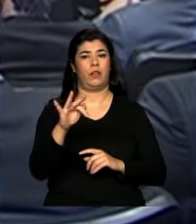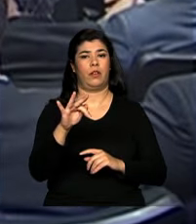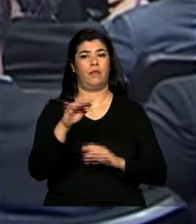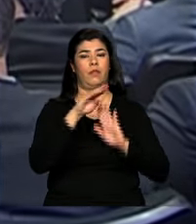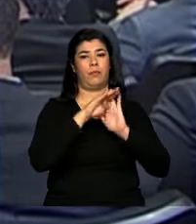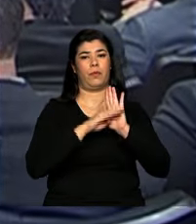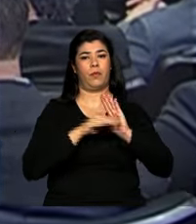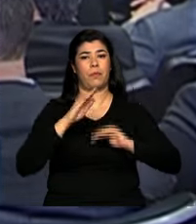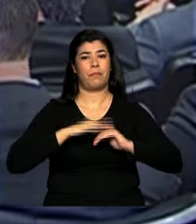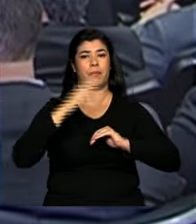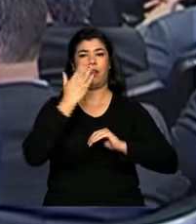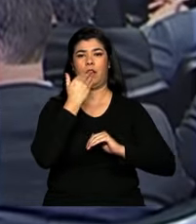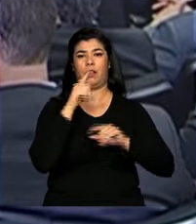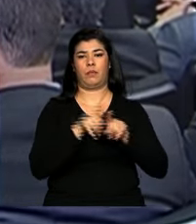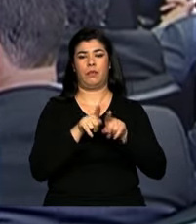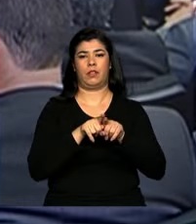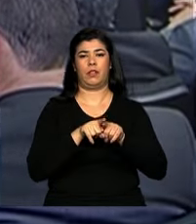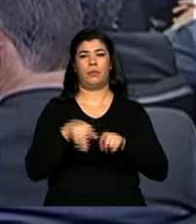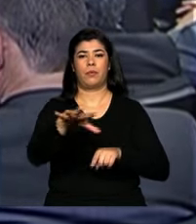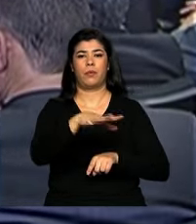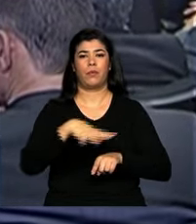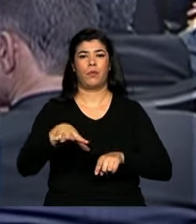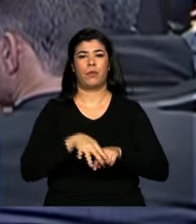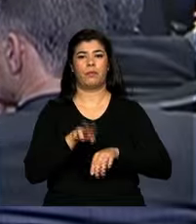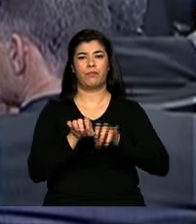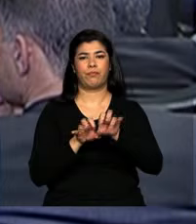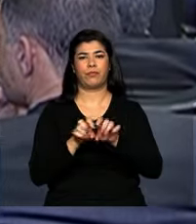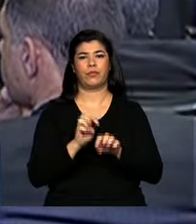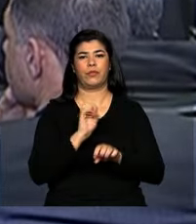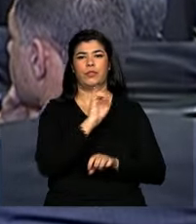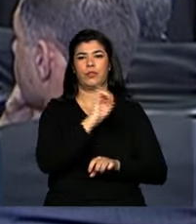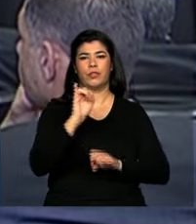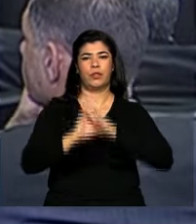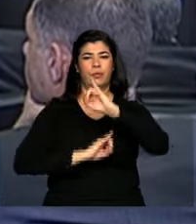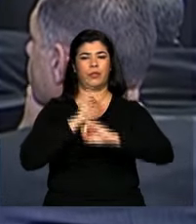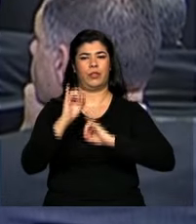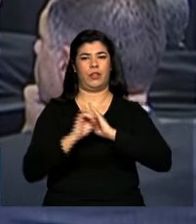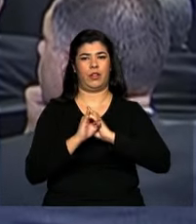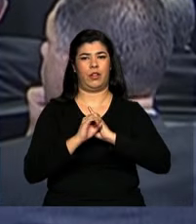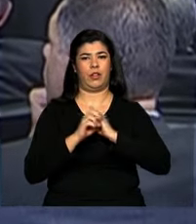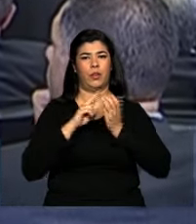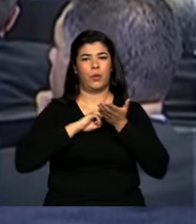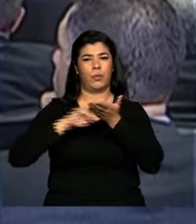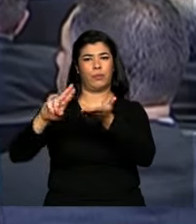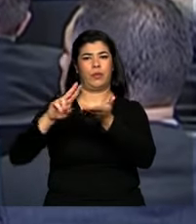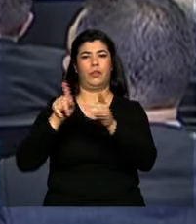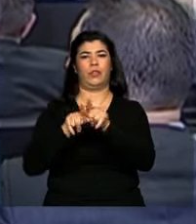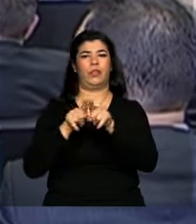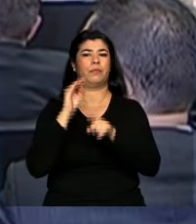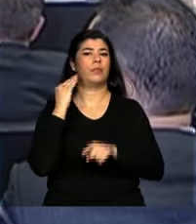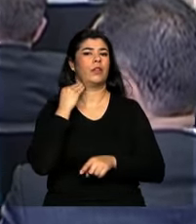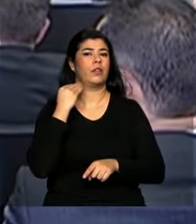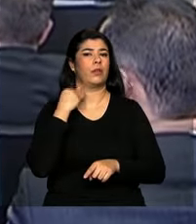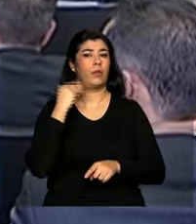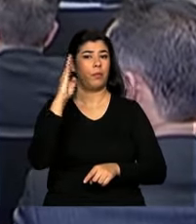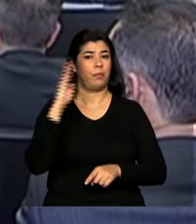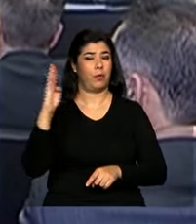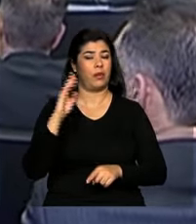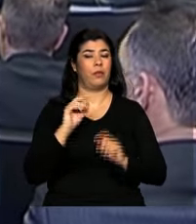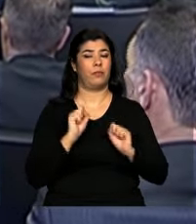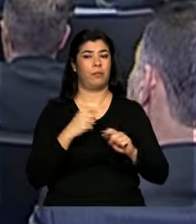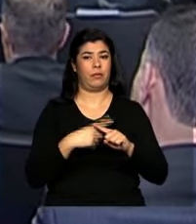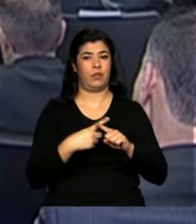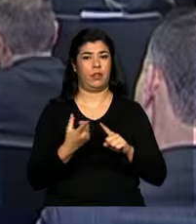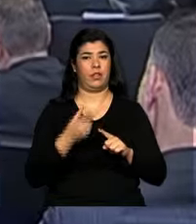alimentos em ambiente digital, na internet, por meio dos correspondentes bancários. Isso para que o agricultor familiar possa obter